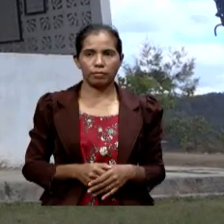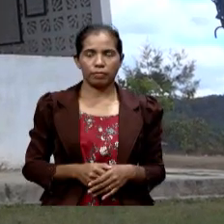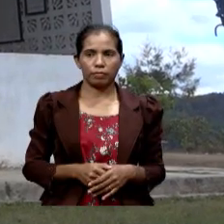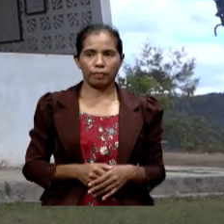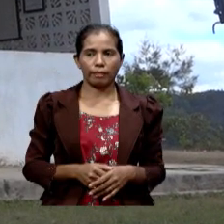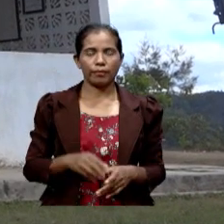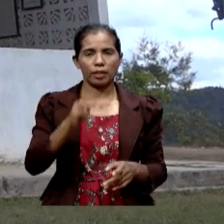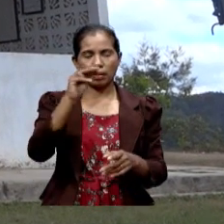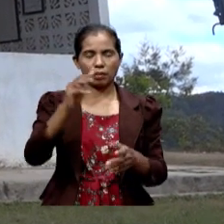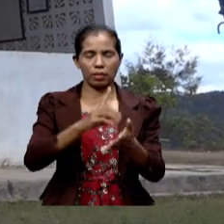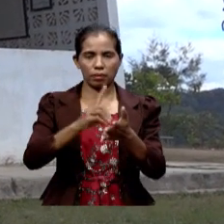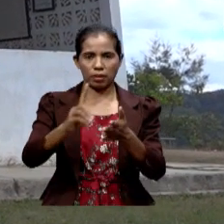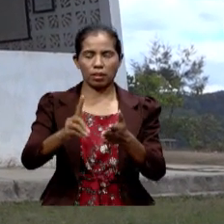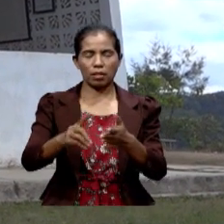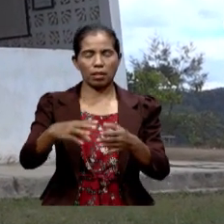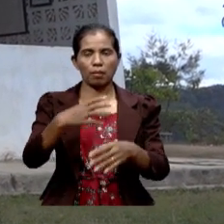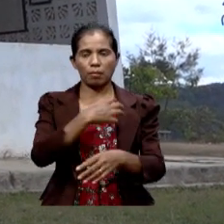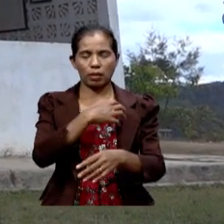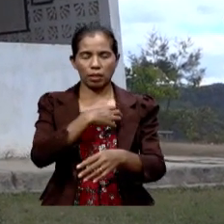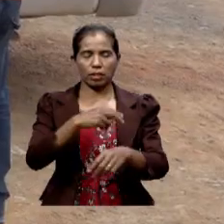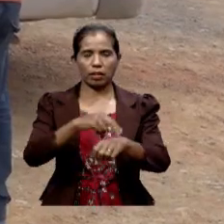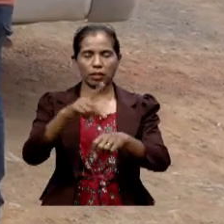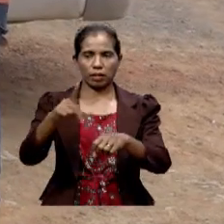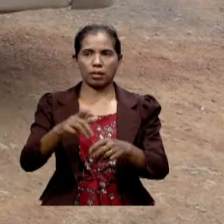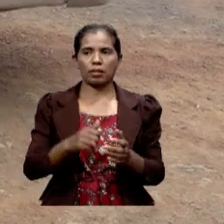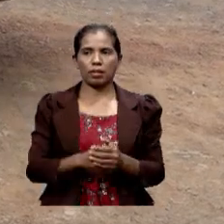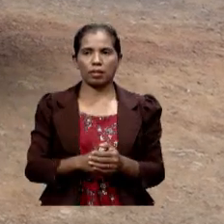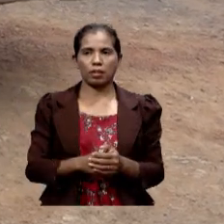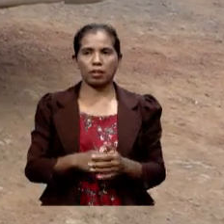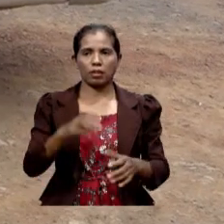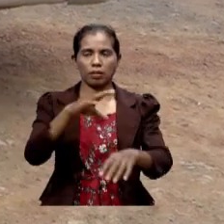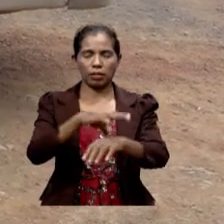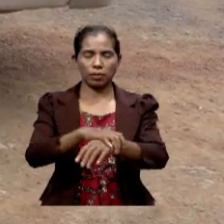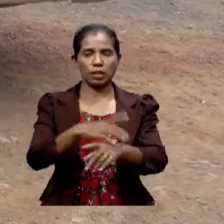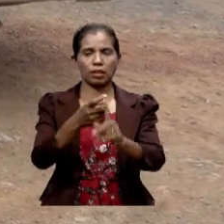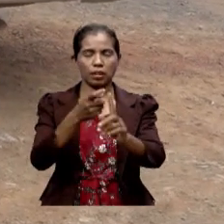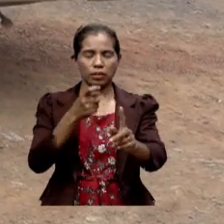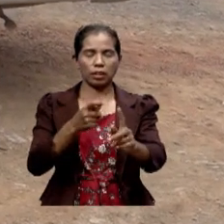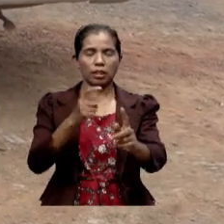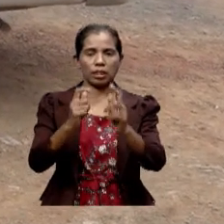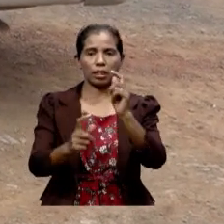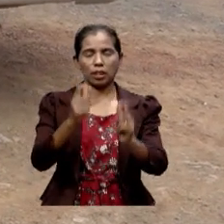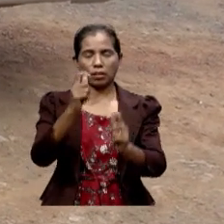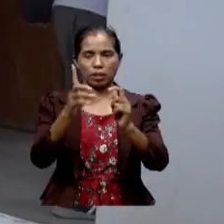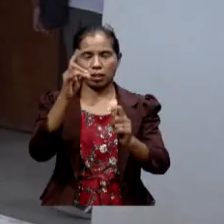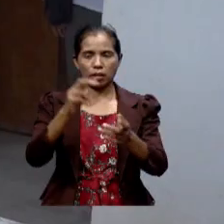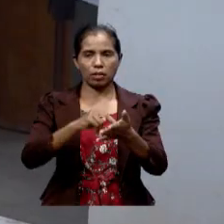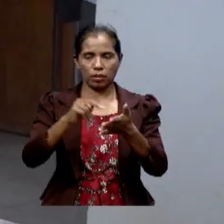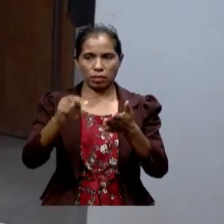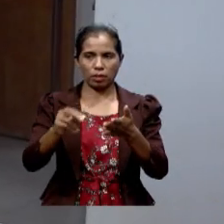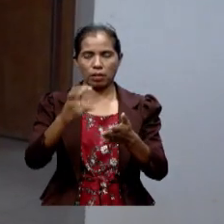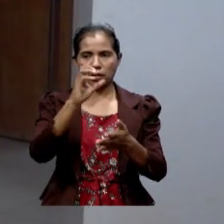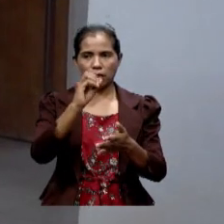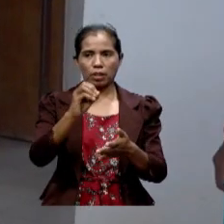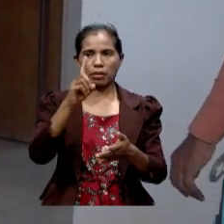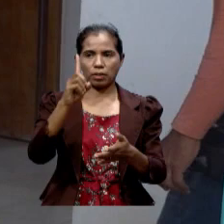Segunda semana ne Polícia Nasional Serviço Investigação Criminal Kapensik executa mandado ho si Tribunal Distrital Dili ho número crime NUK 0